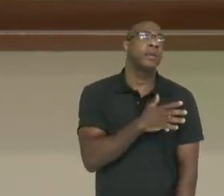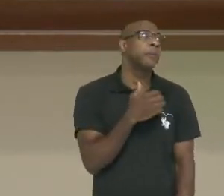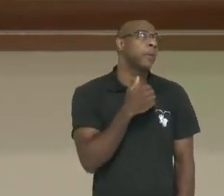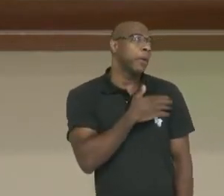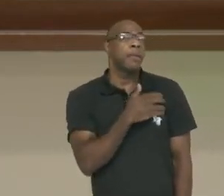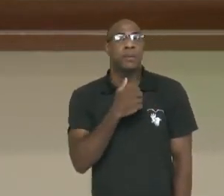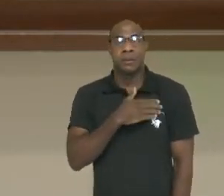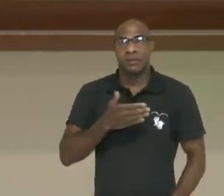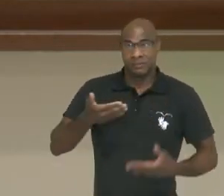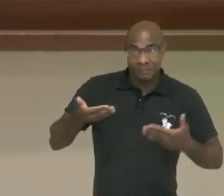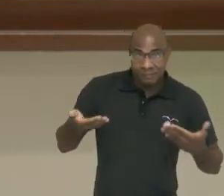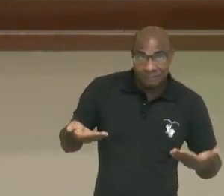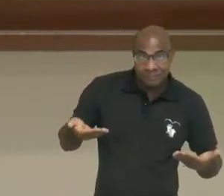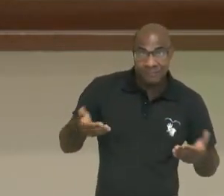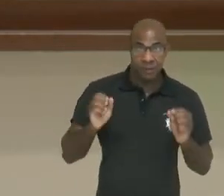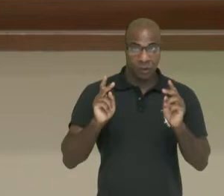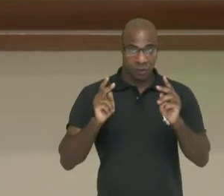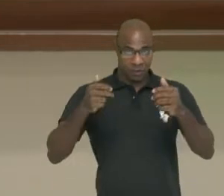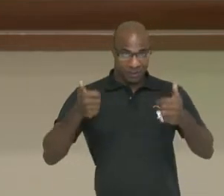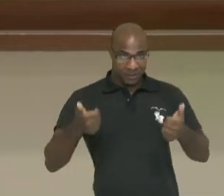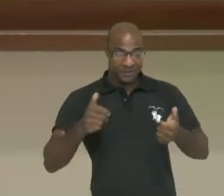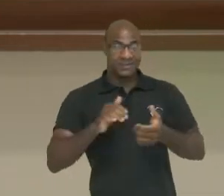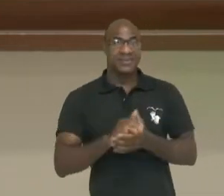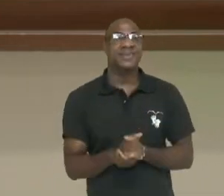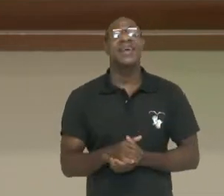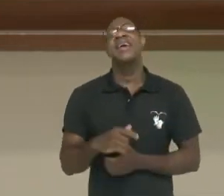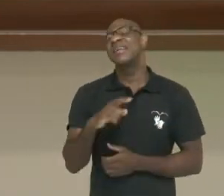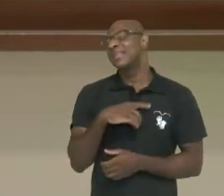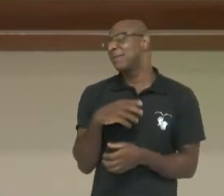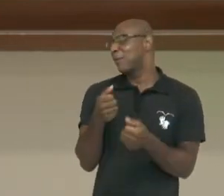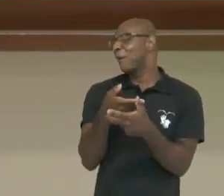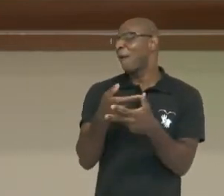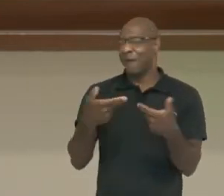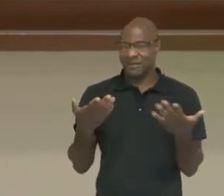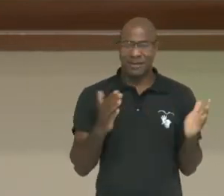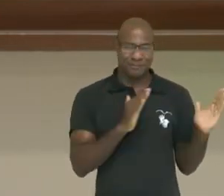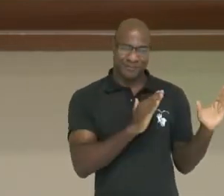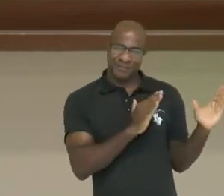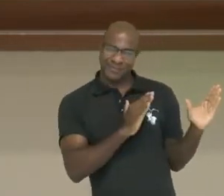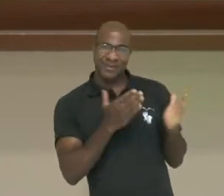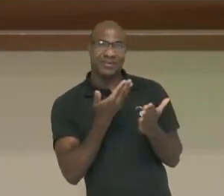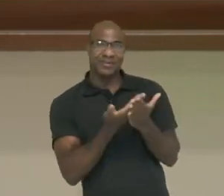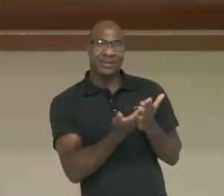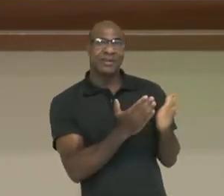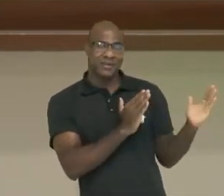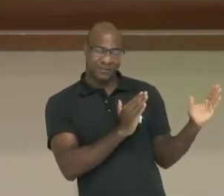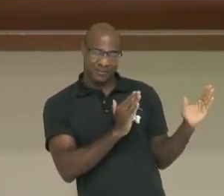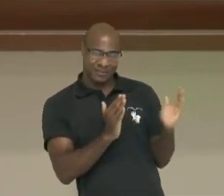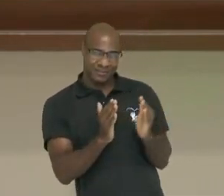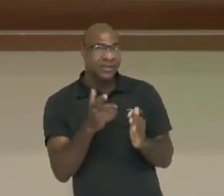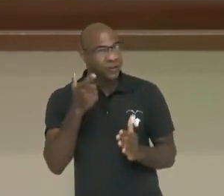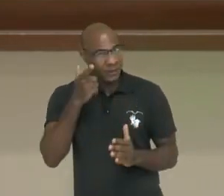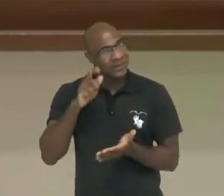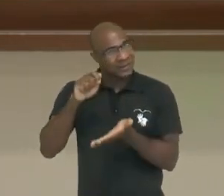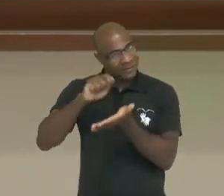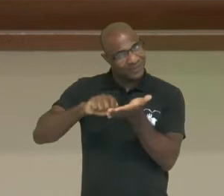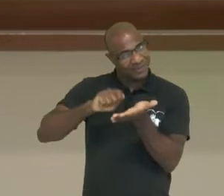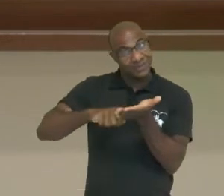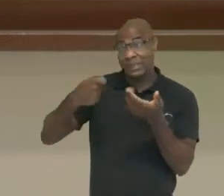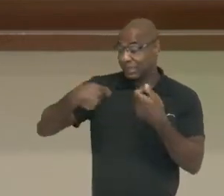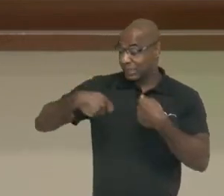desenvolver. Beleza? Já temos bastante coisa até agora, né? Foi bastante coisa, está anotando? Porque você sabe que você tem que anotar,